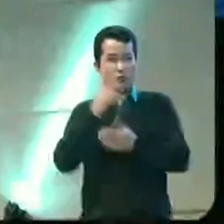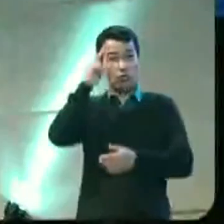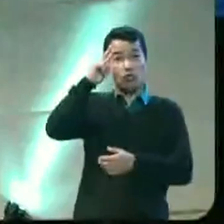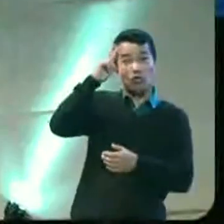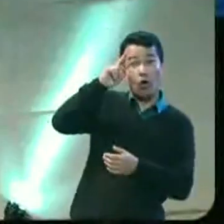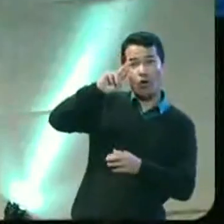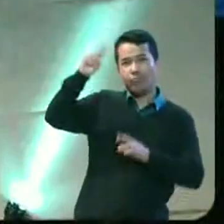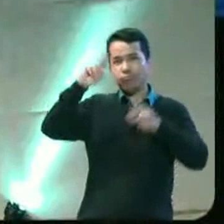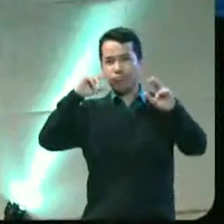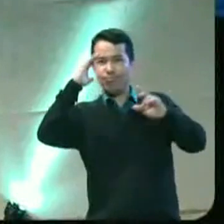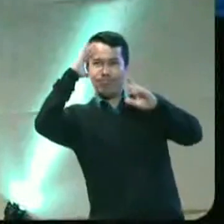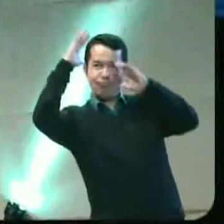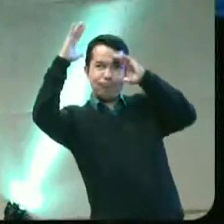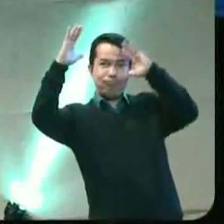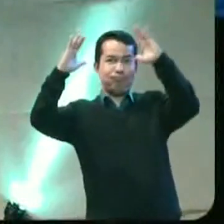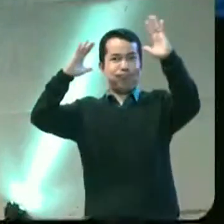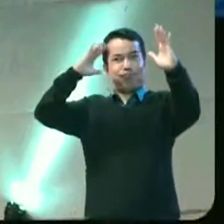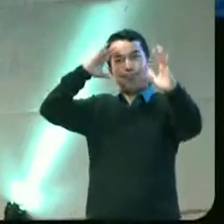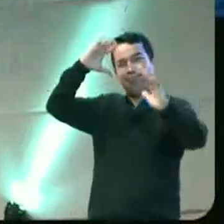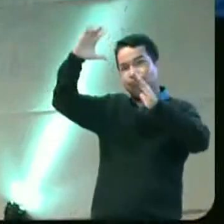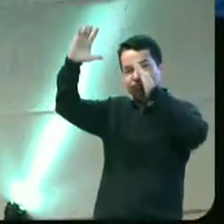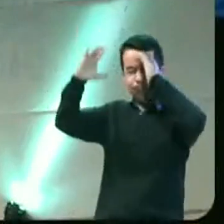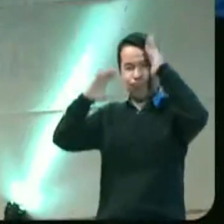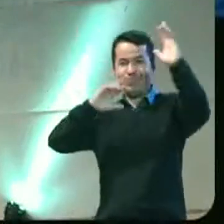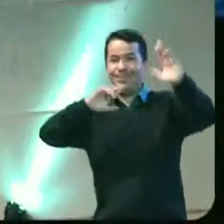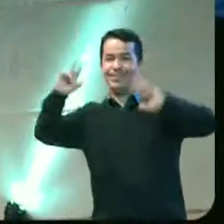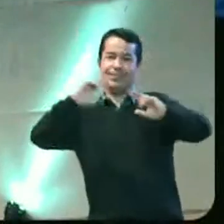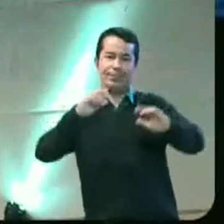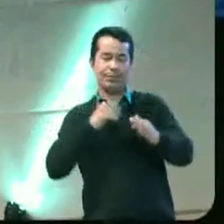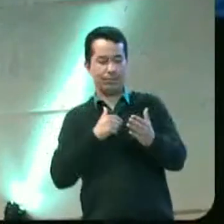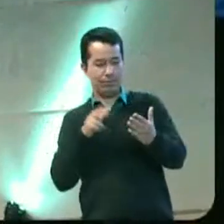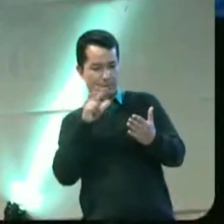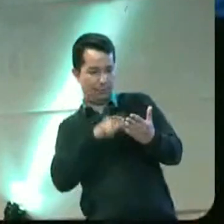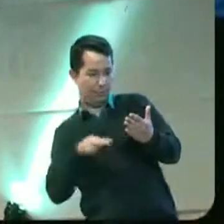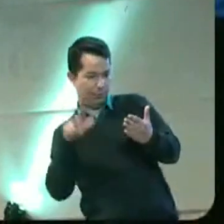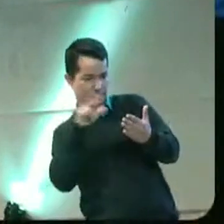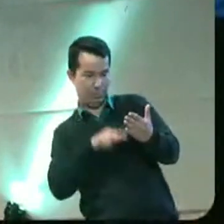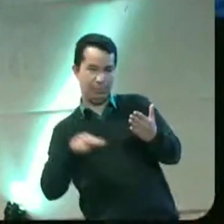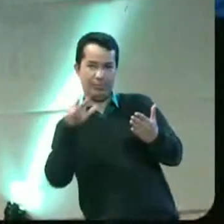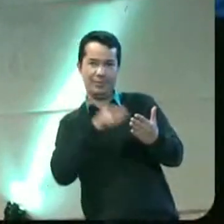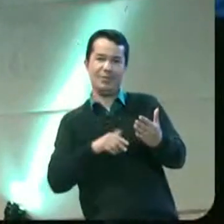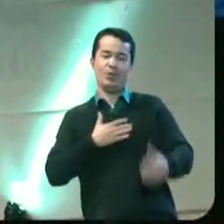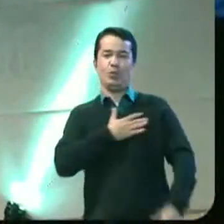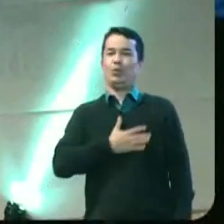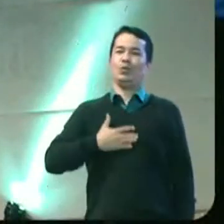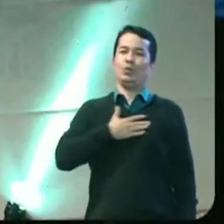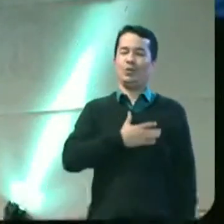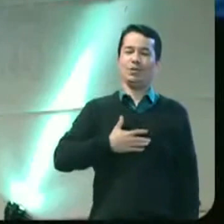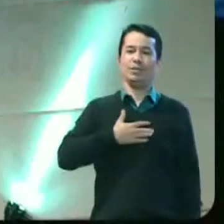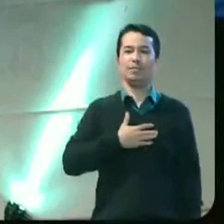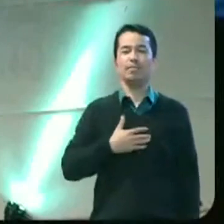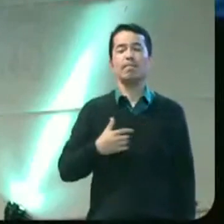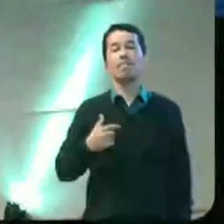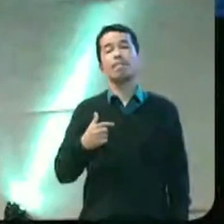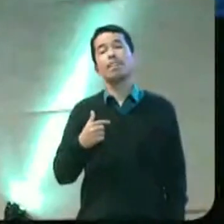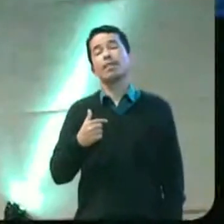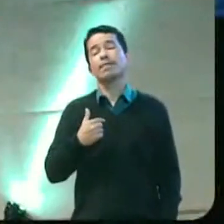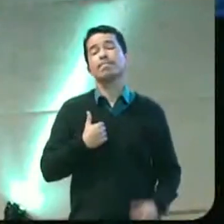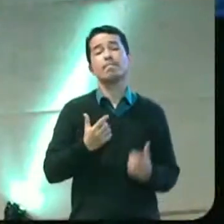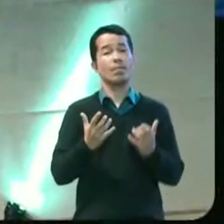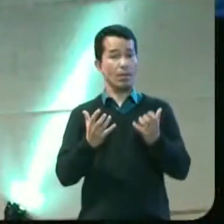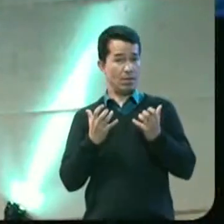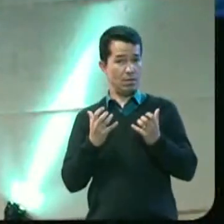histórias, a imaginação nos ensinam muito, mais do que a vida real às vezes. E eu gostaria de